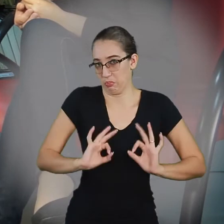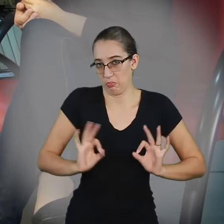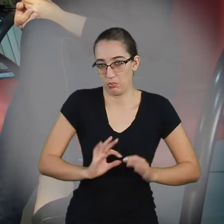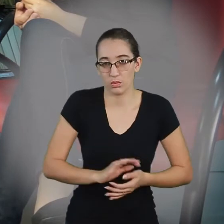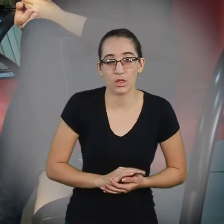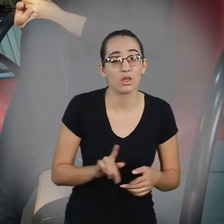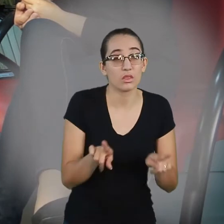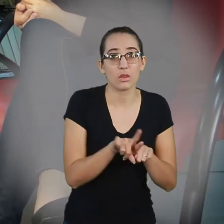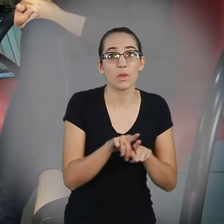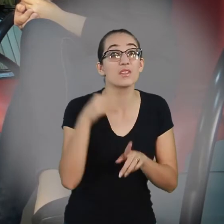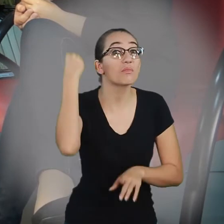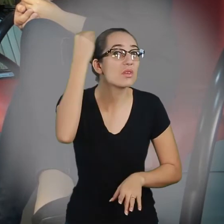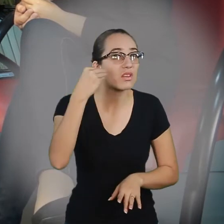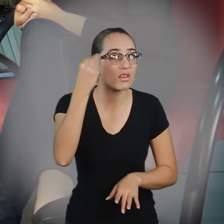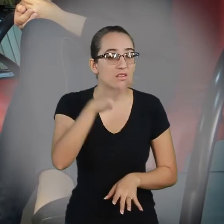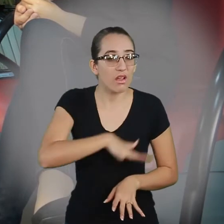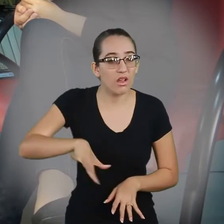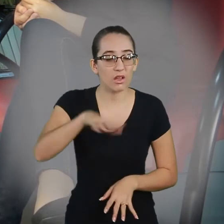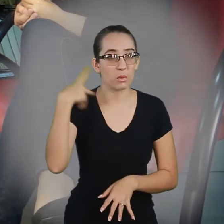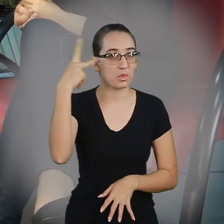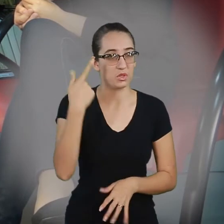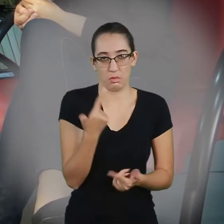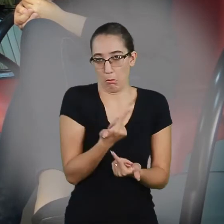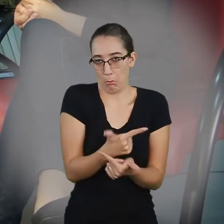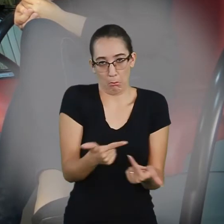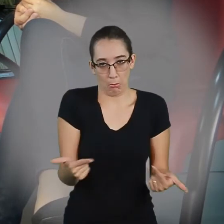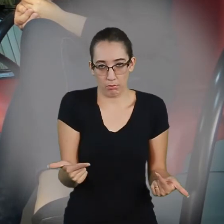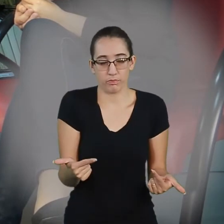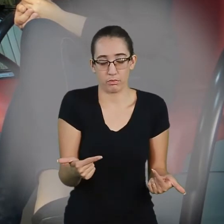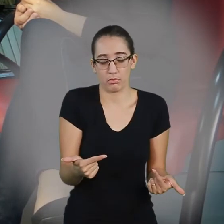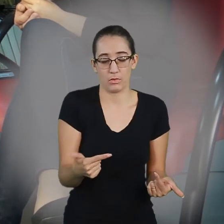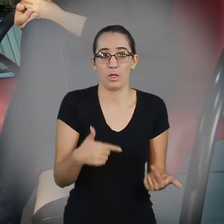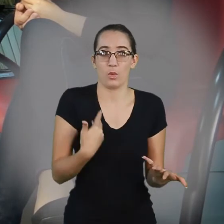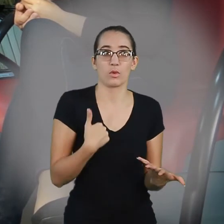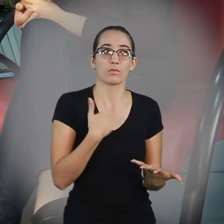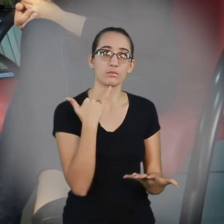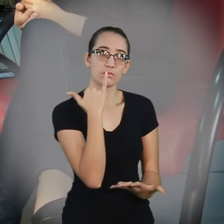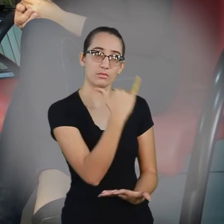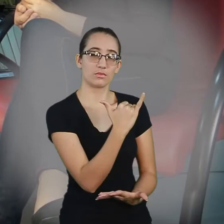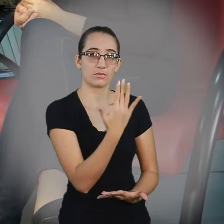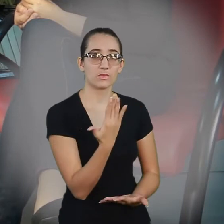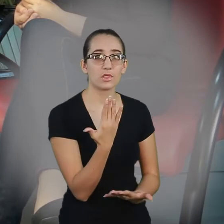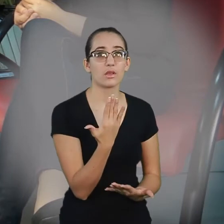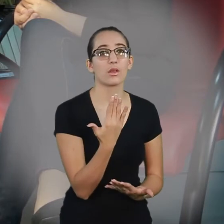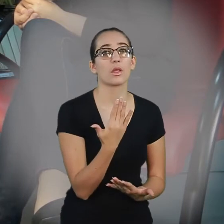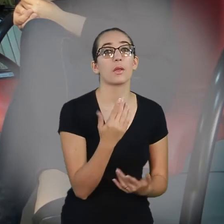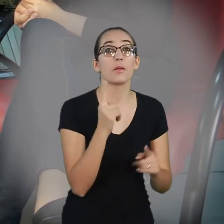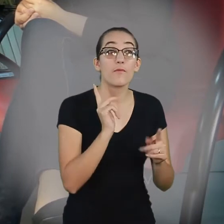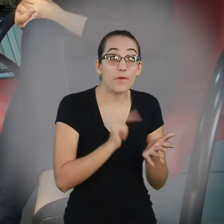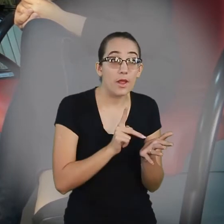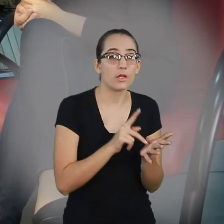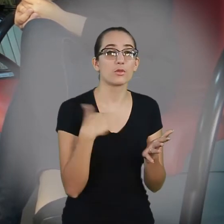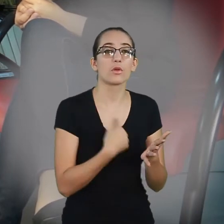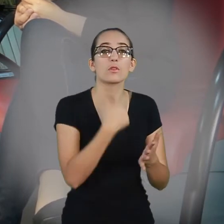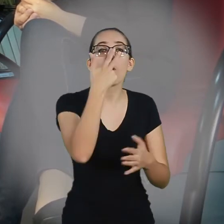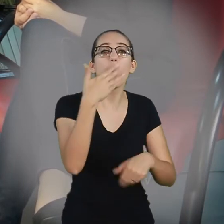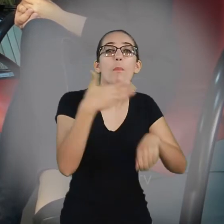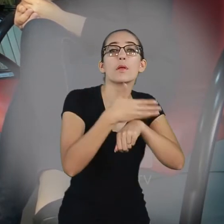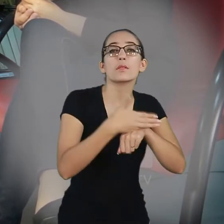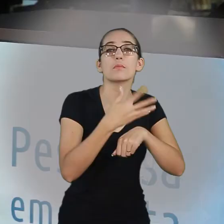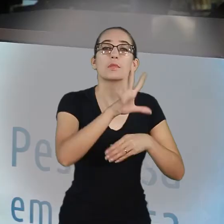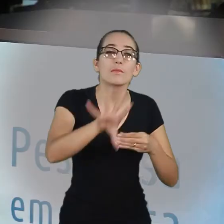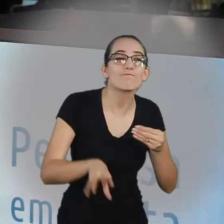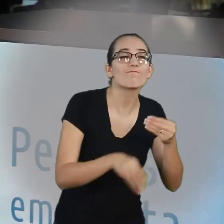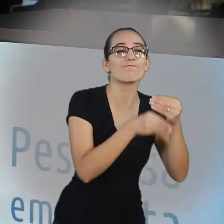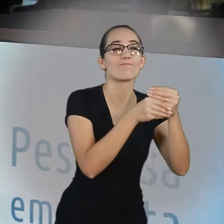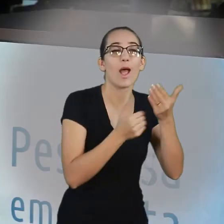Então a gente estaria, digamos assim, participando do governo nitidamente com uma contribuição técnica, né, com experiência em